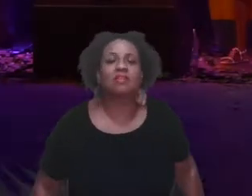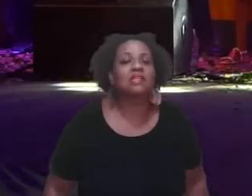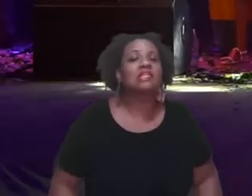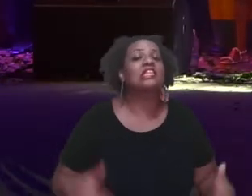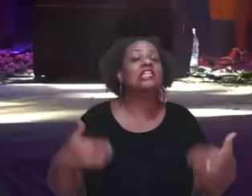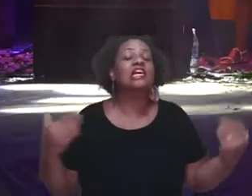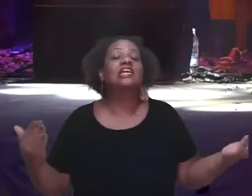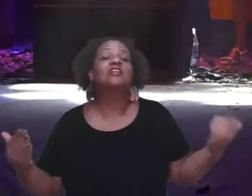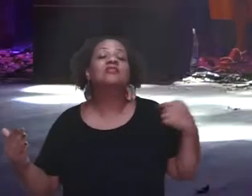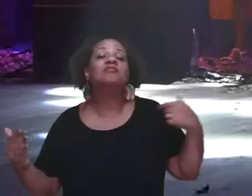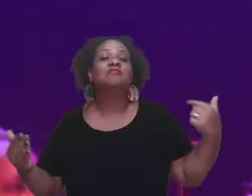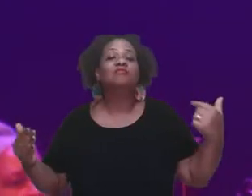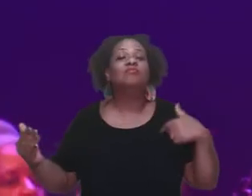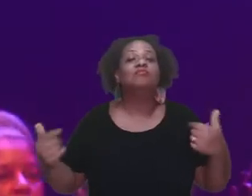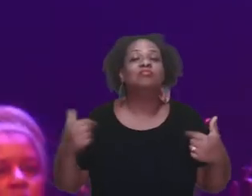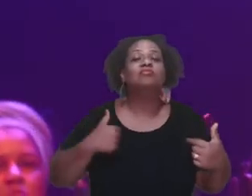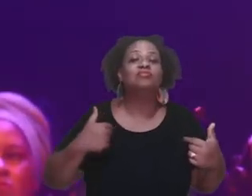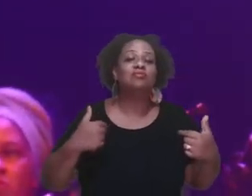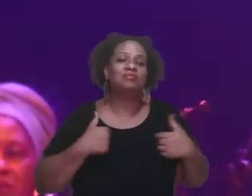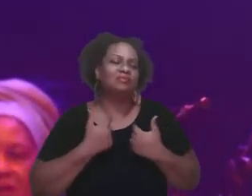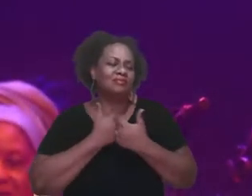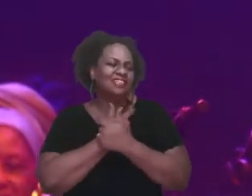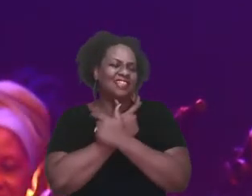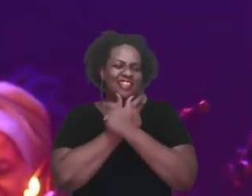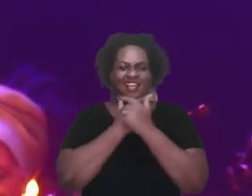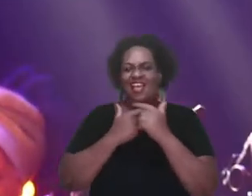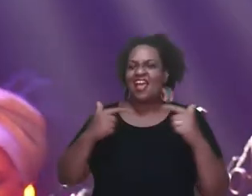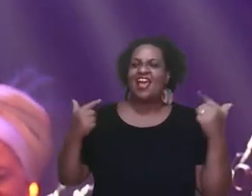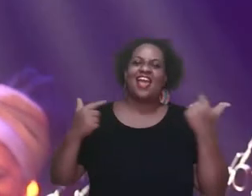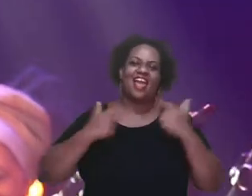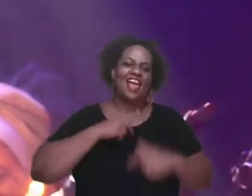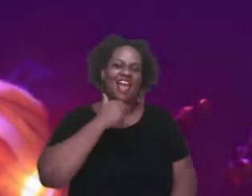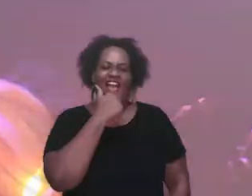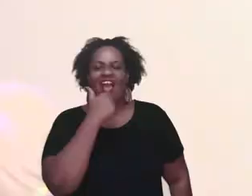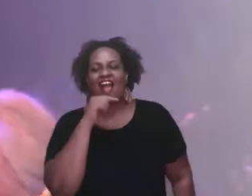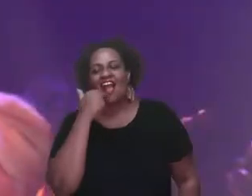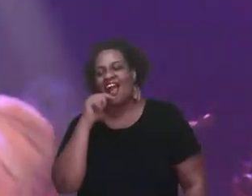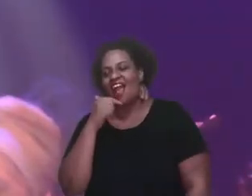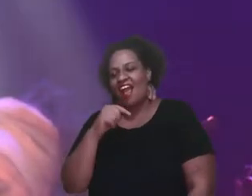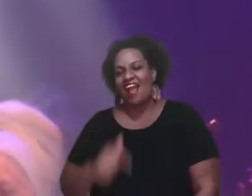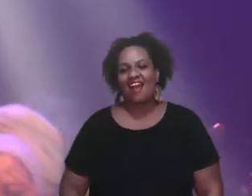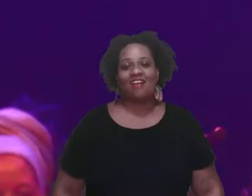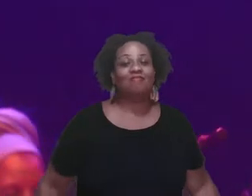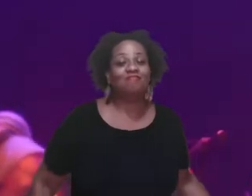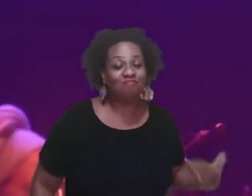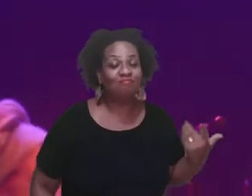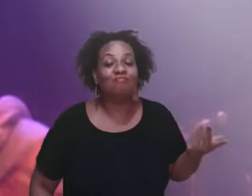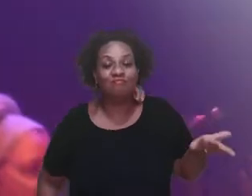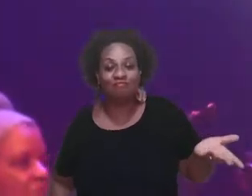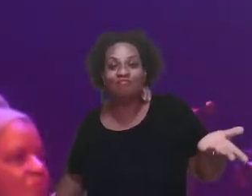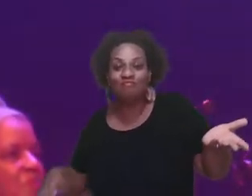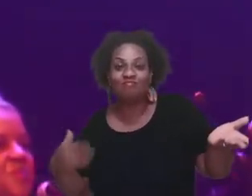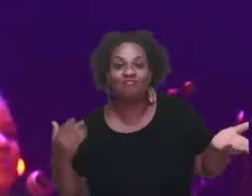é quando eu dou é quando eu tô é mas eu dou a minha risada hahaha